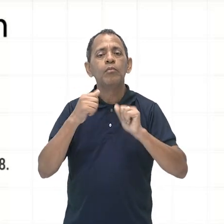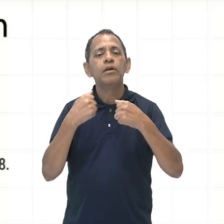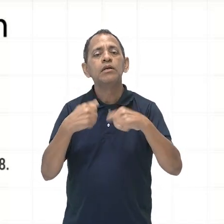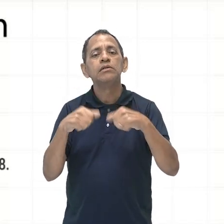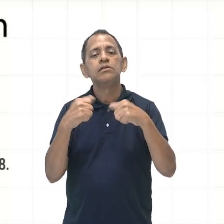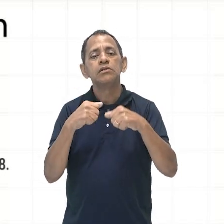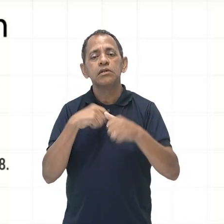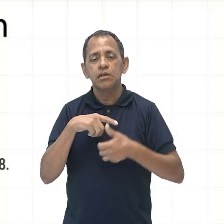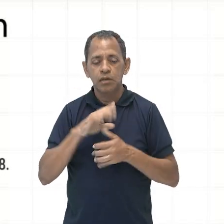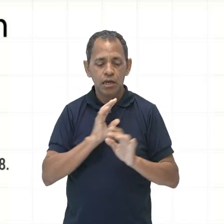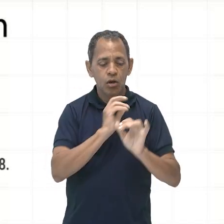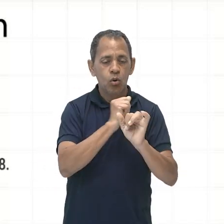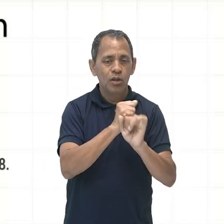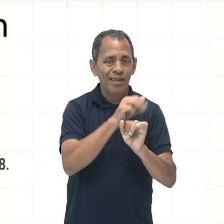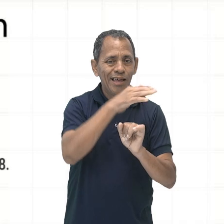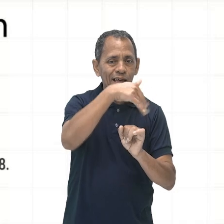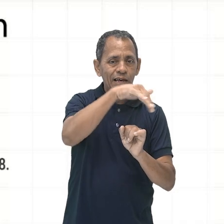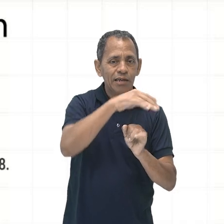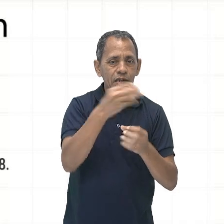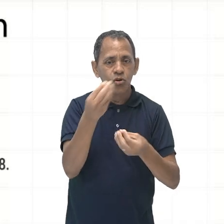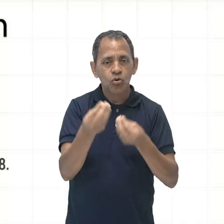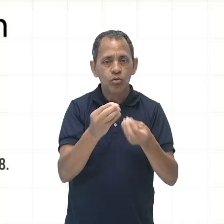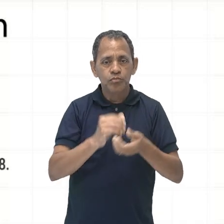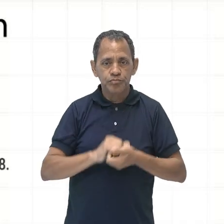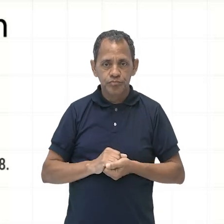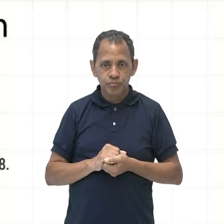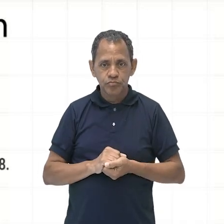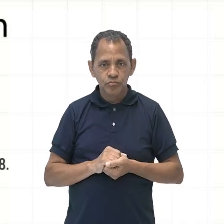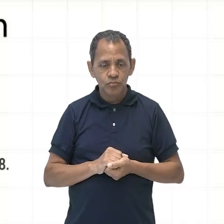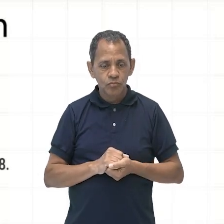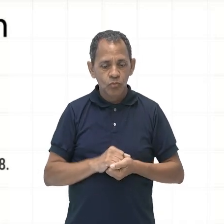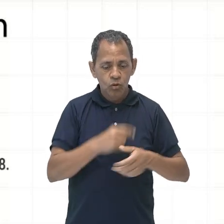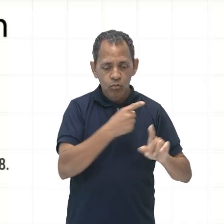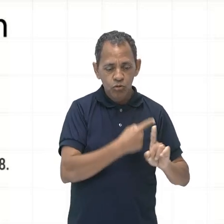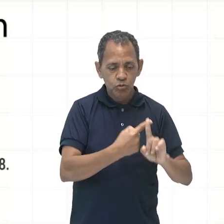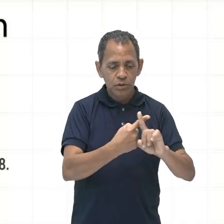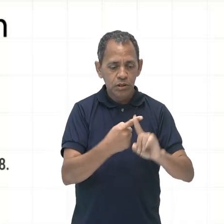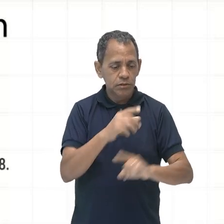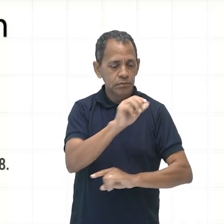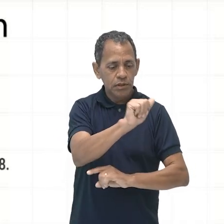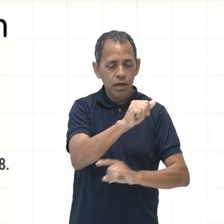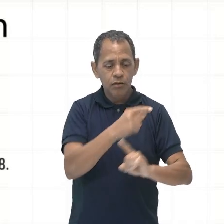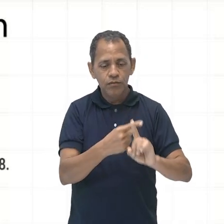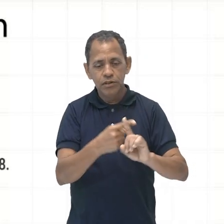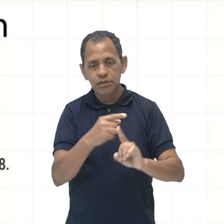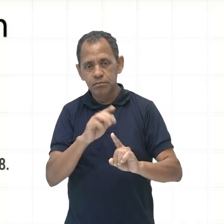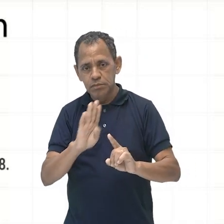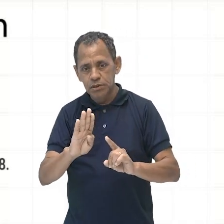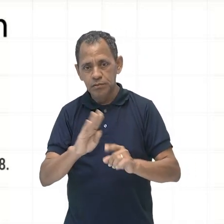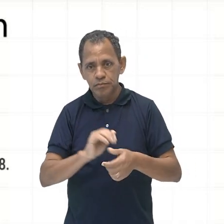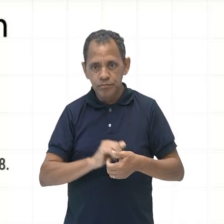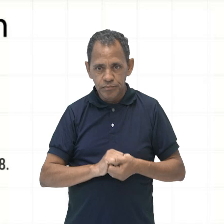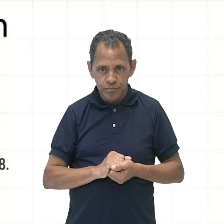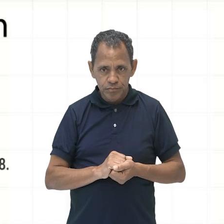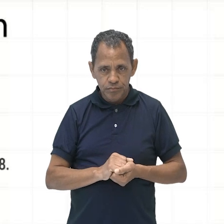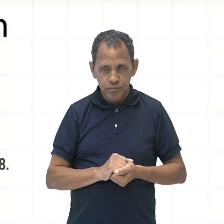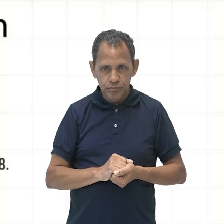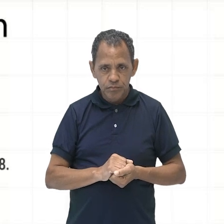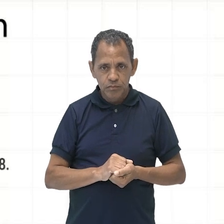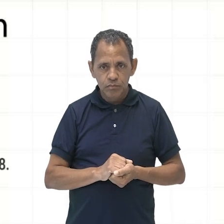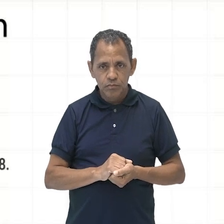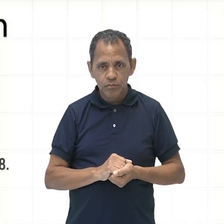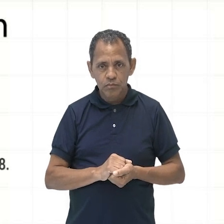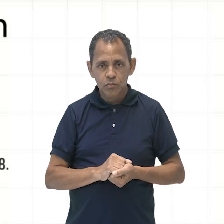essa área. Como é que eu calculo essa área? Multiplicando esses dois lados, que é a mesma coisa